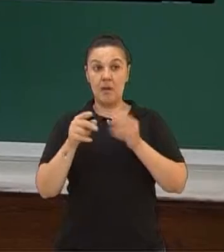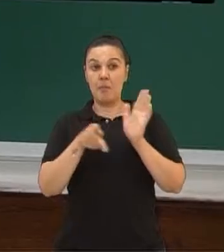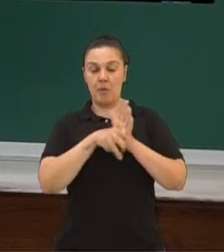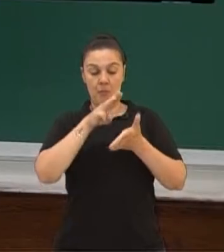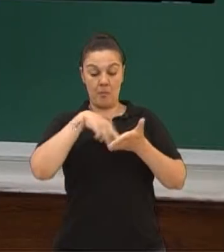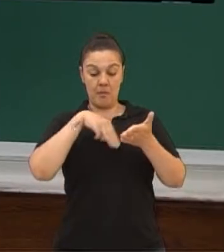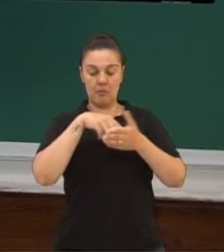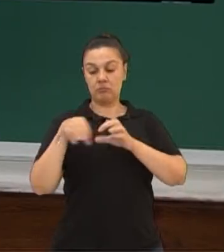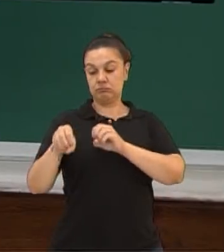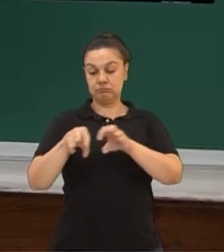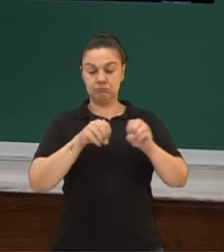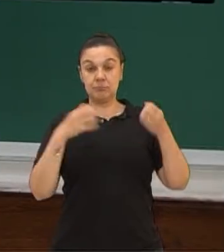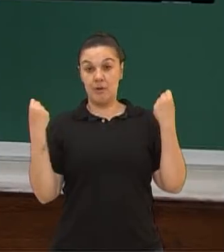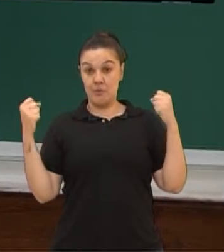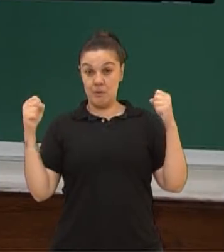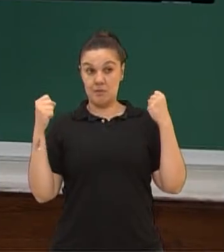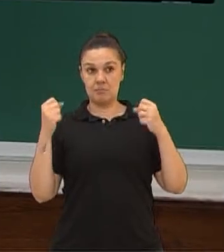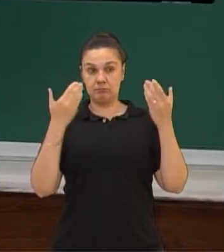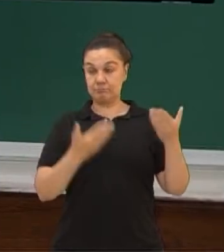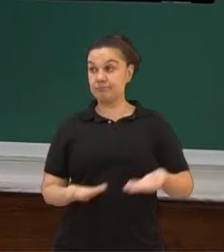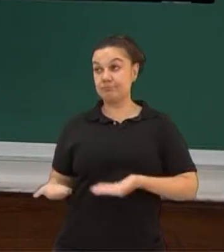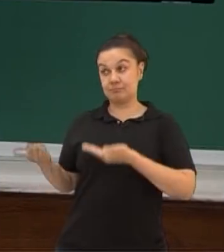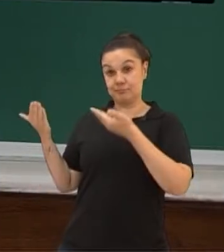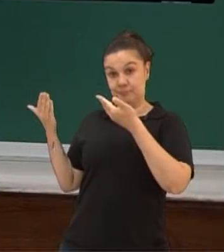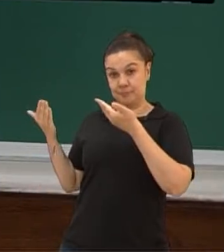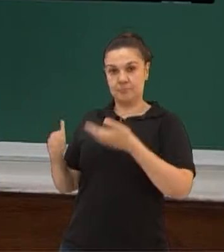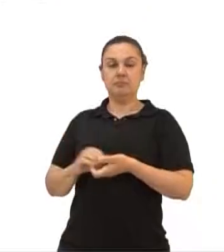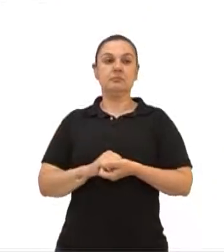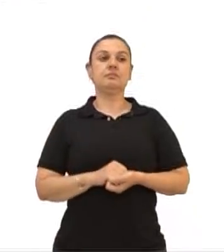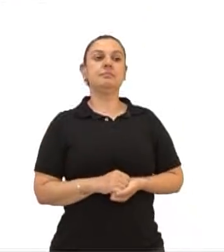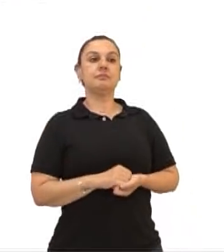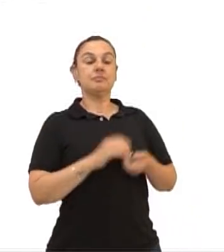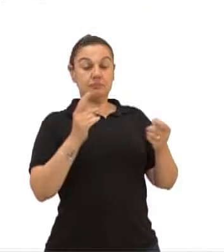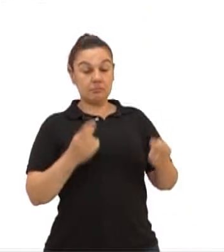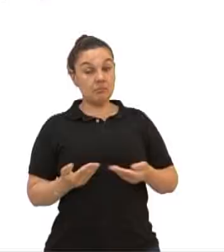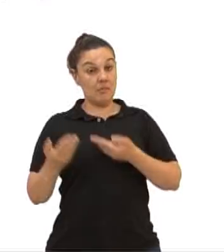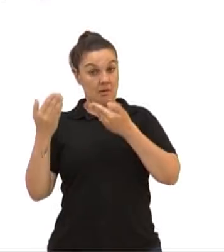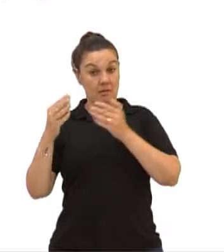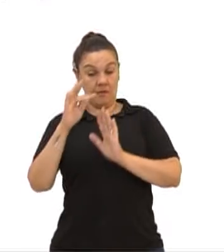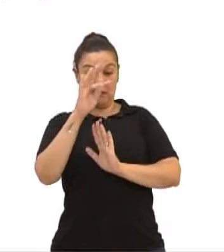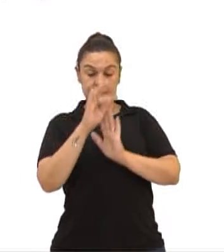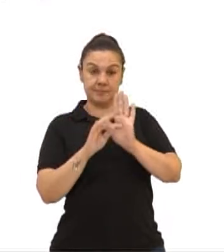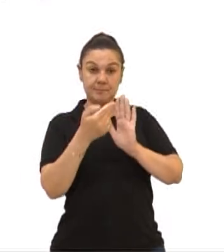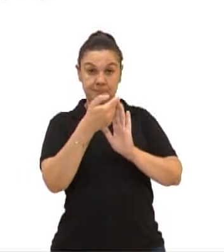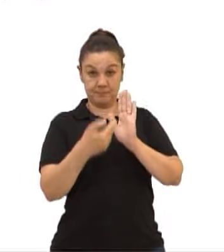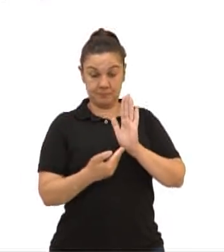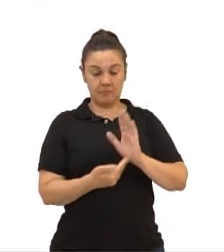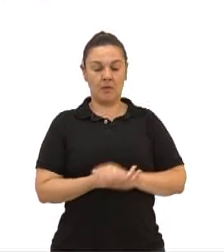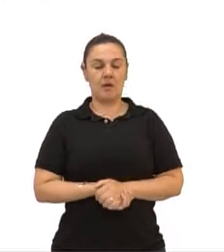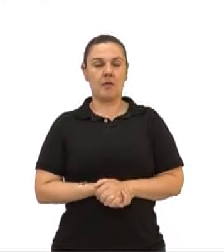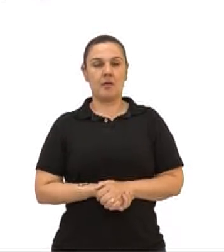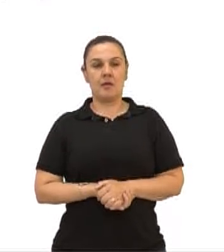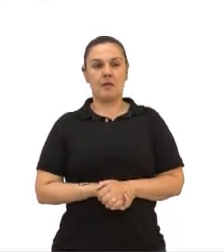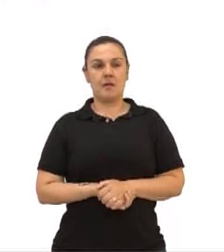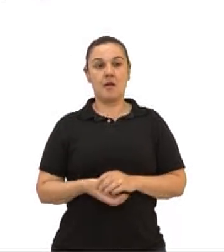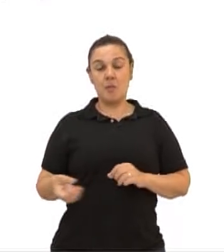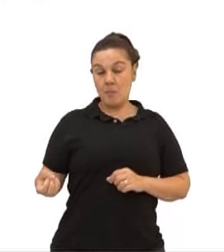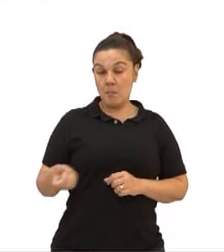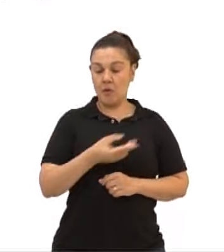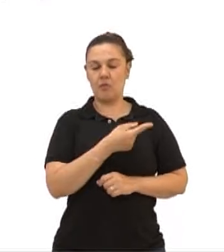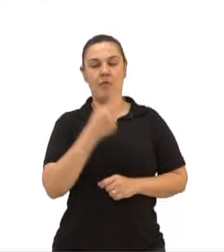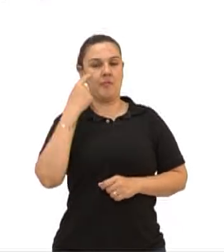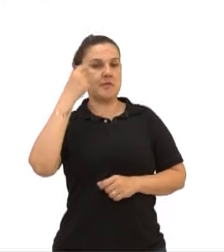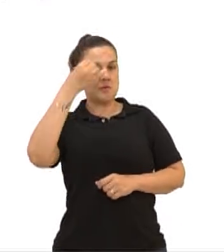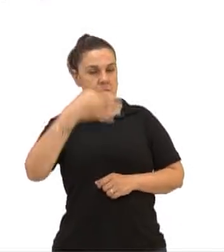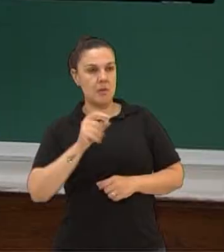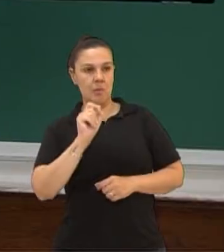de Ensino da Educação Física, que é esse livro aqui, ó. E esse livro ele traz ali uma nova ideia de